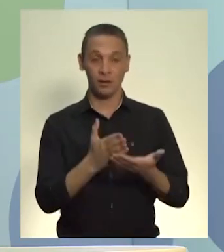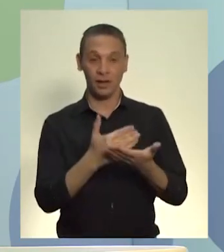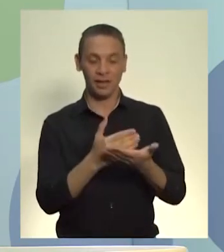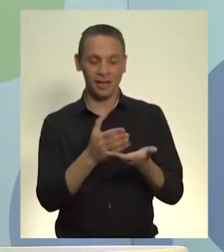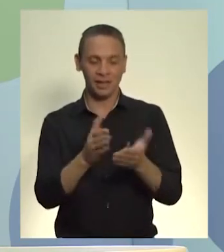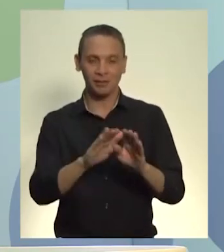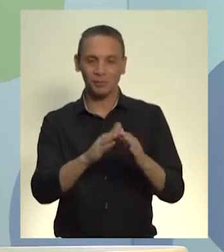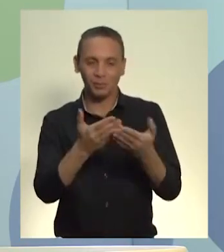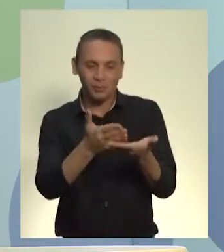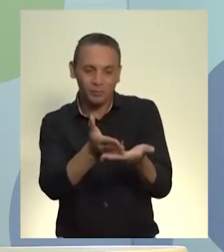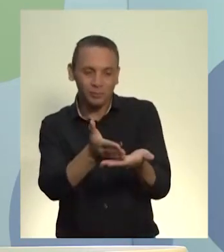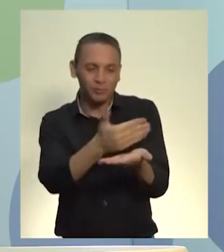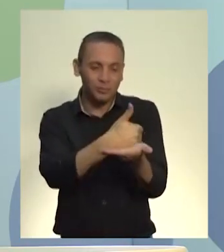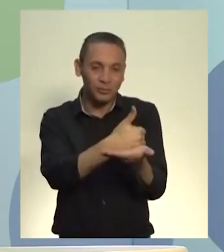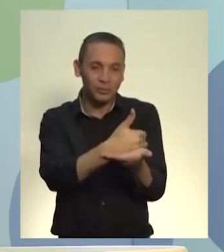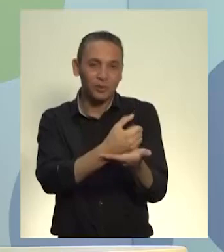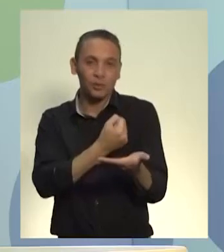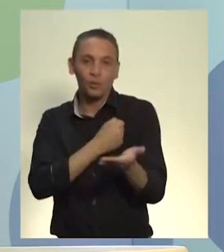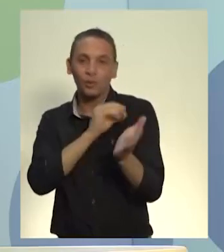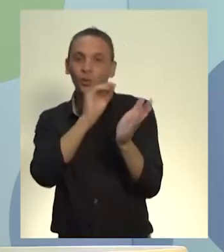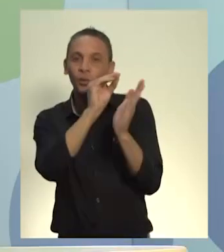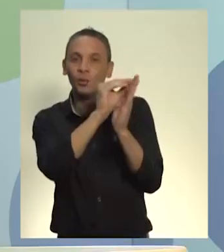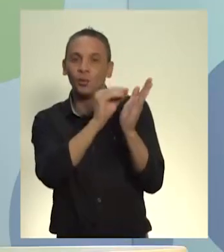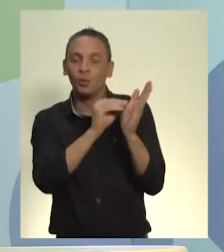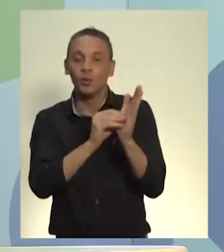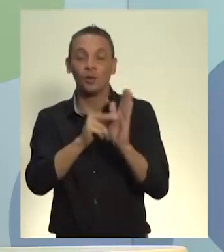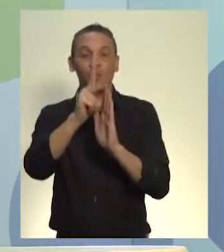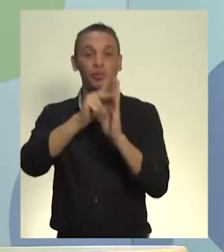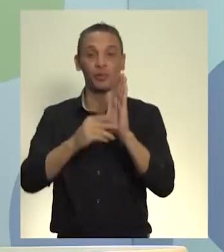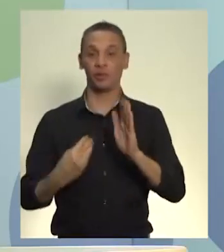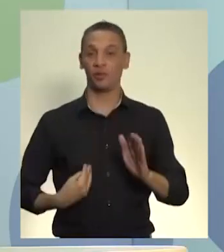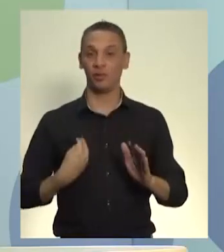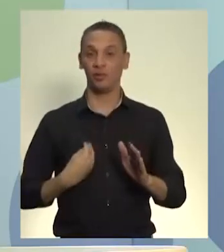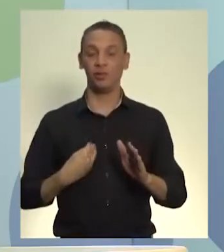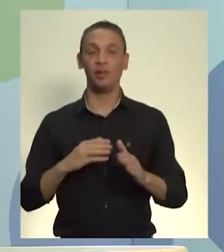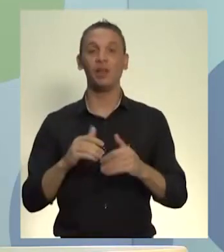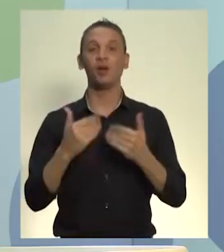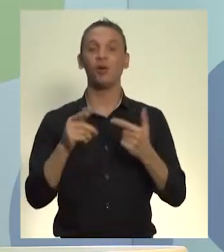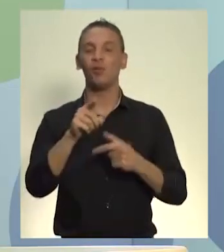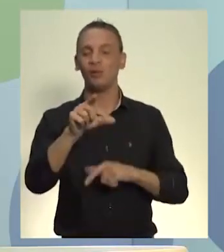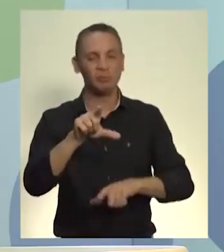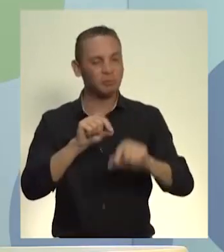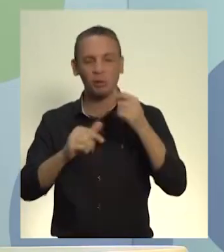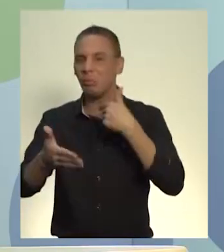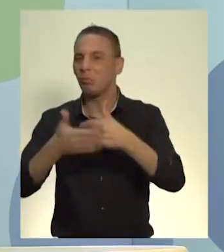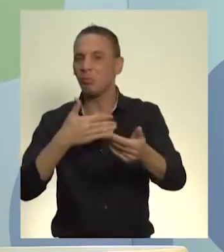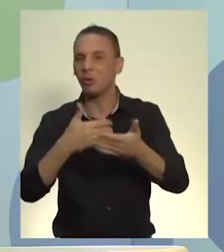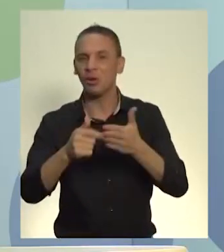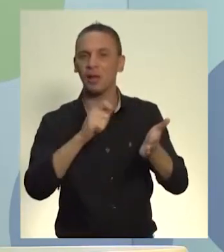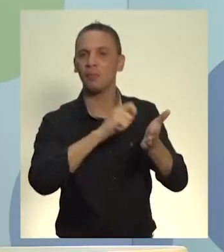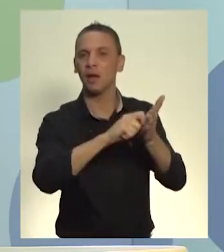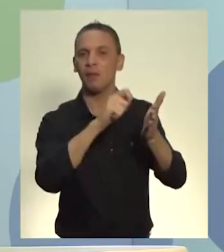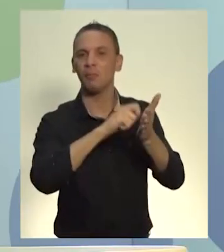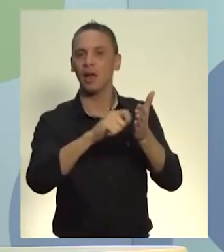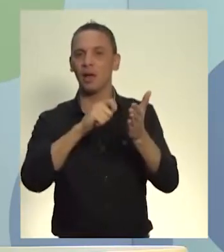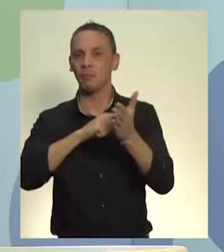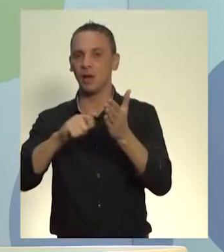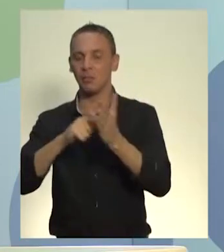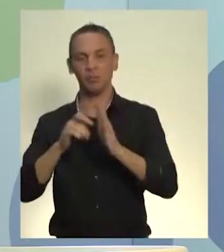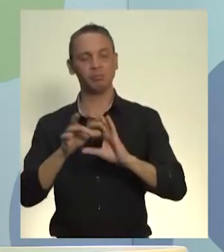vocês, abram na parte de projetos de vida. Qual caderno que eu estou falando? O caderno que vocês fazem a anotação,